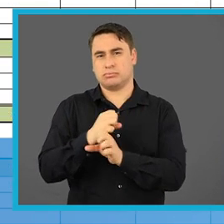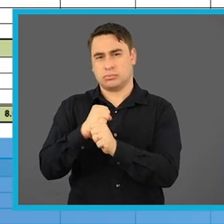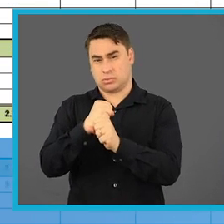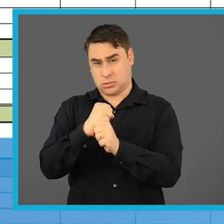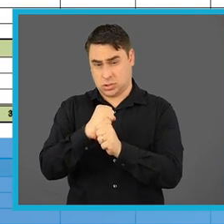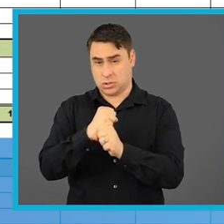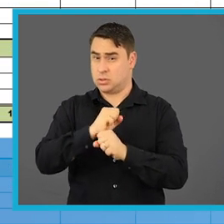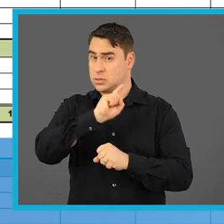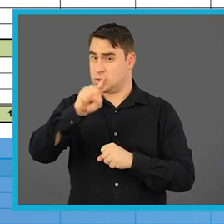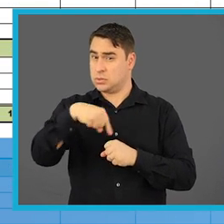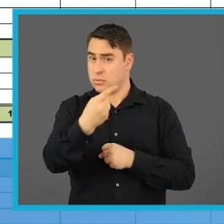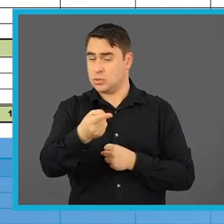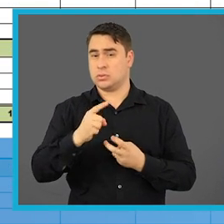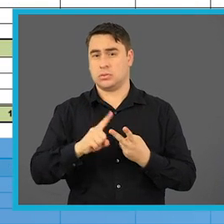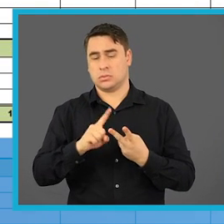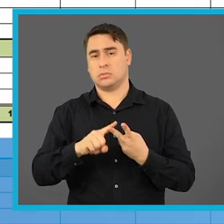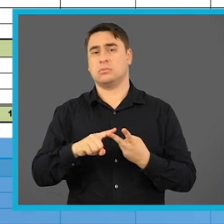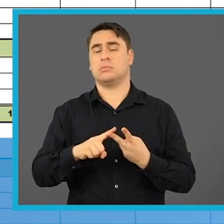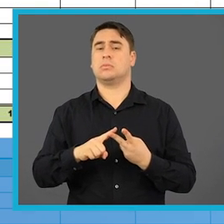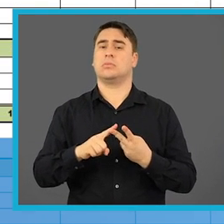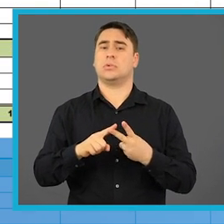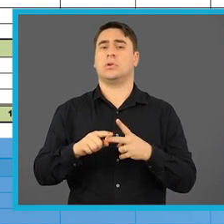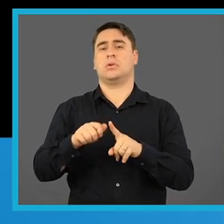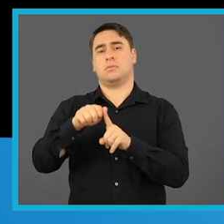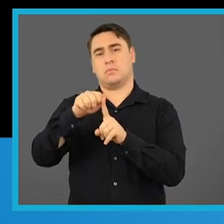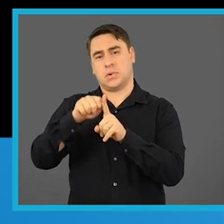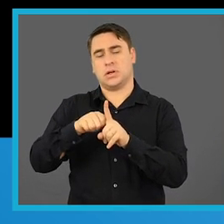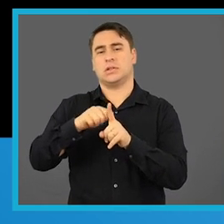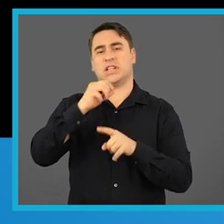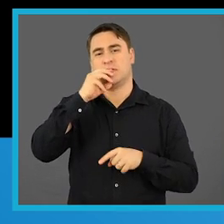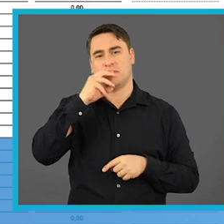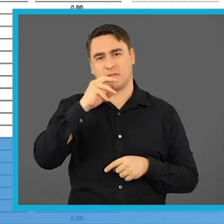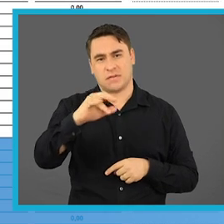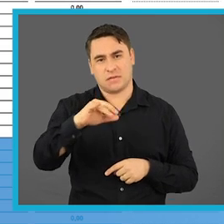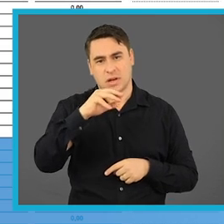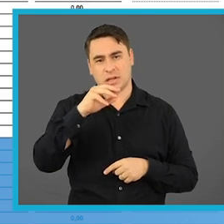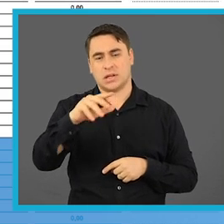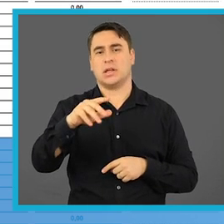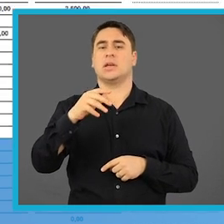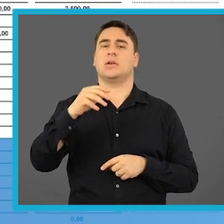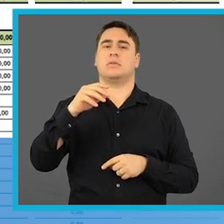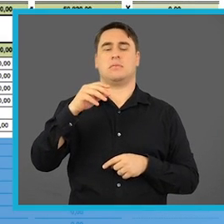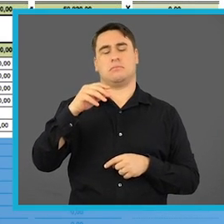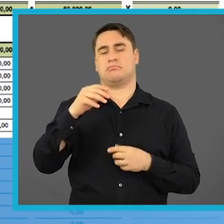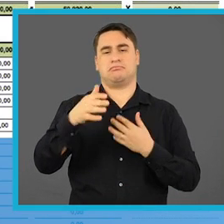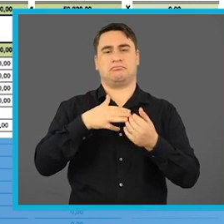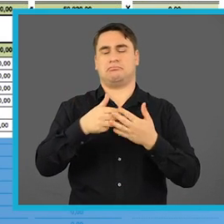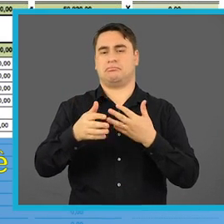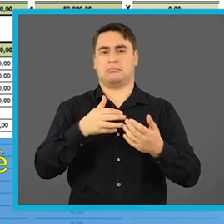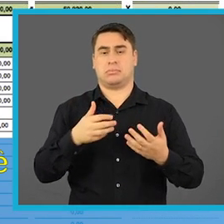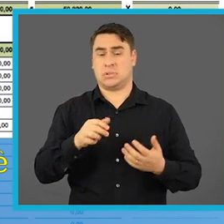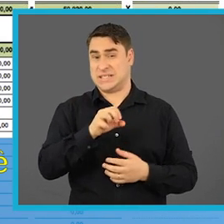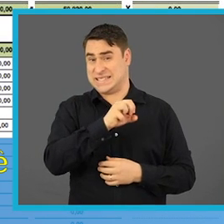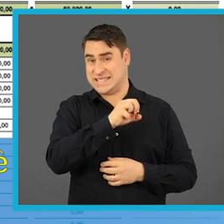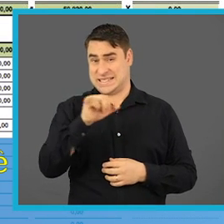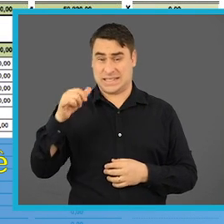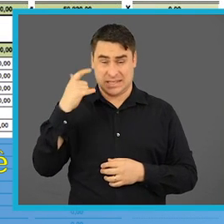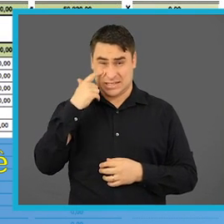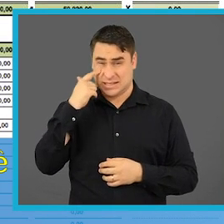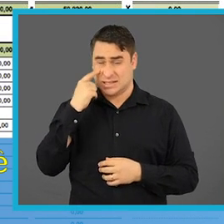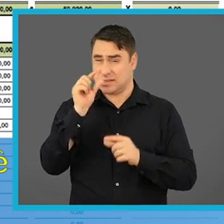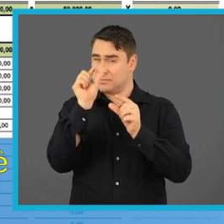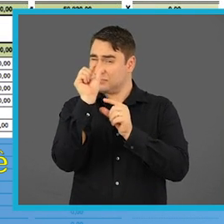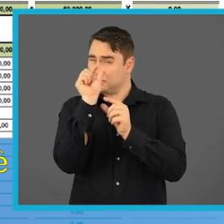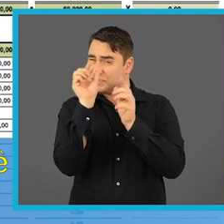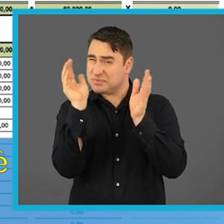de janeiro. Depois, se voltarmos, temos aqui fevereiro, seguindo sempre a mesma regra. Se você achar que